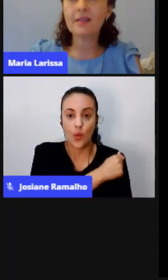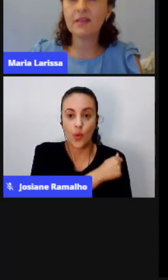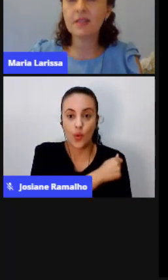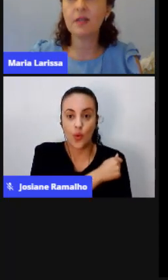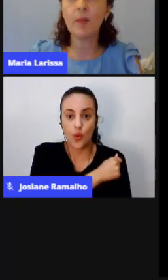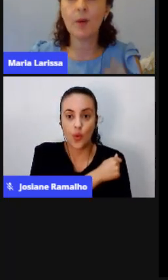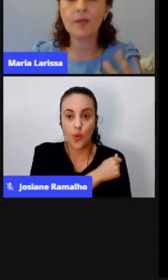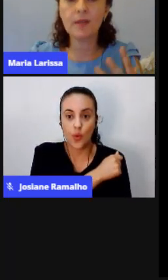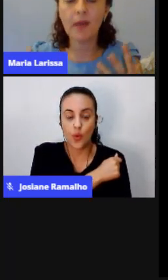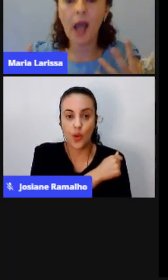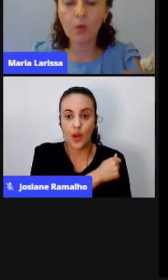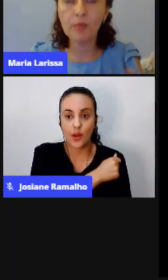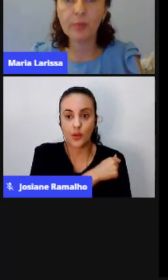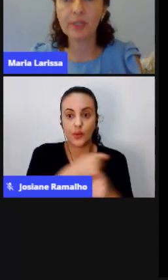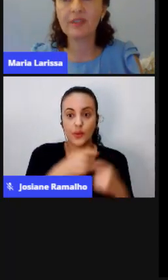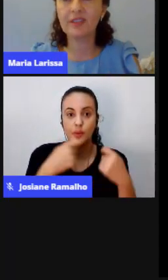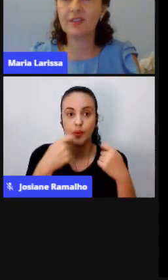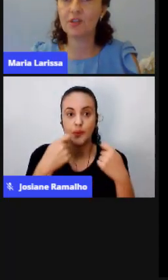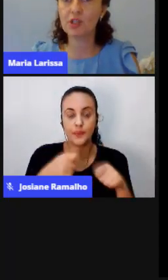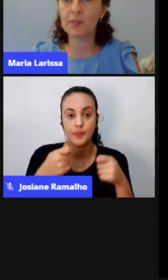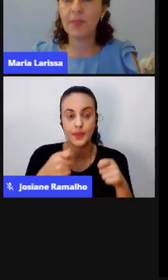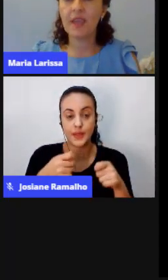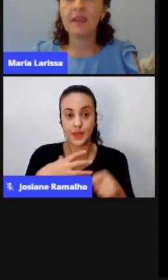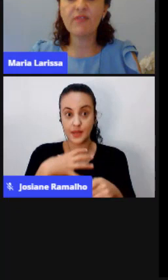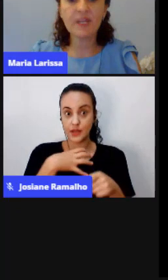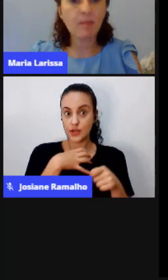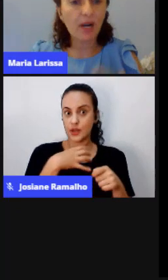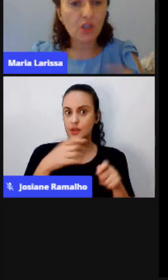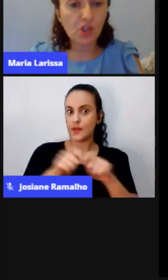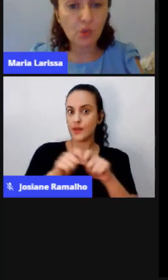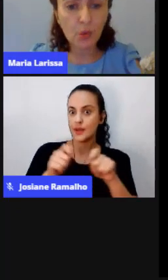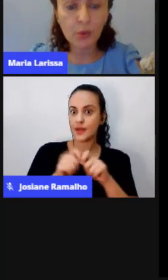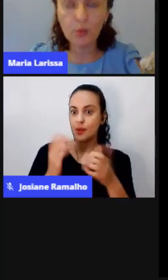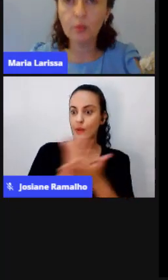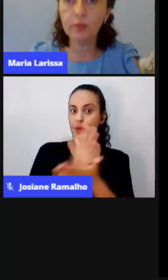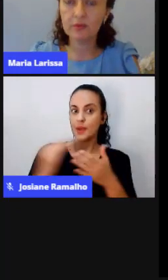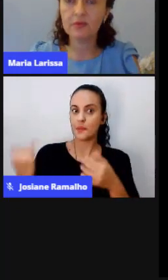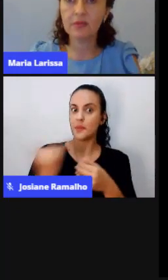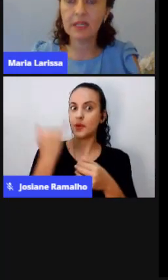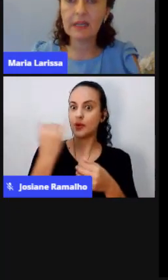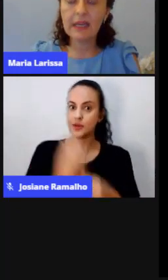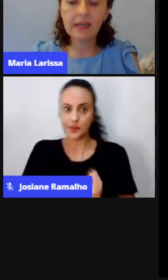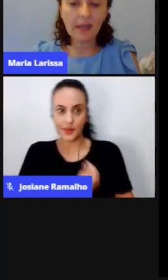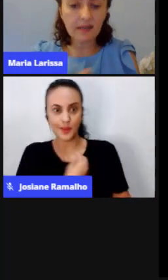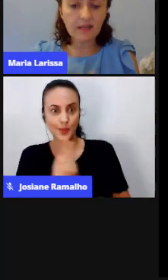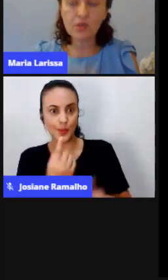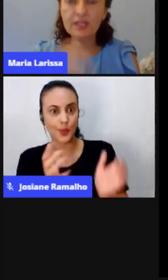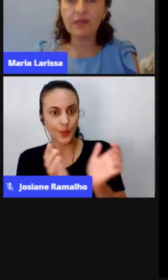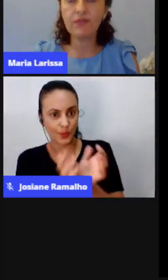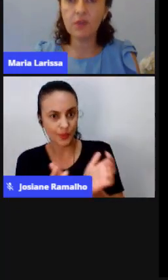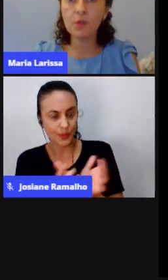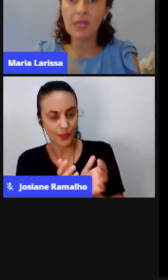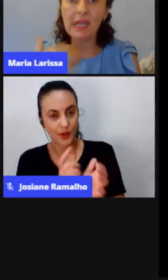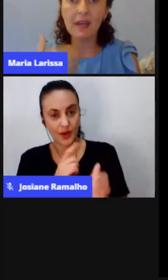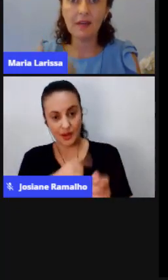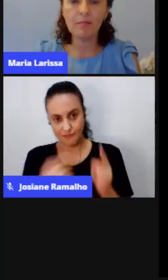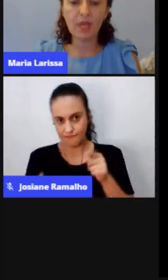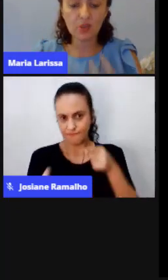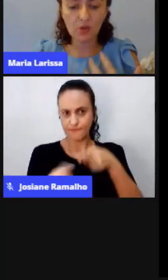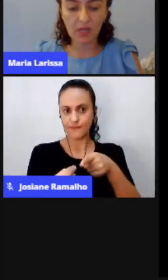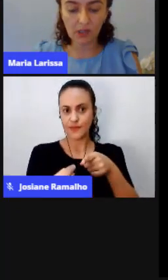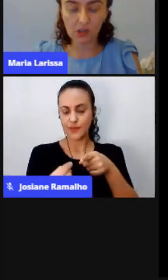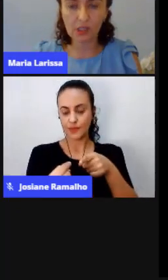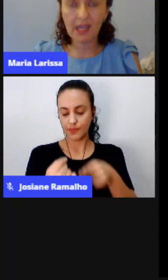sentir que ele está fazendo uma coisa, algo importante, que ele faz parte de um grupo, né? E que eles têm um desafio, que